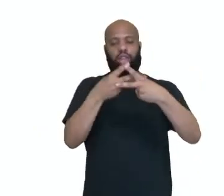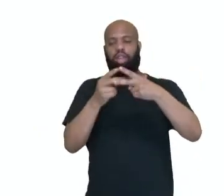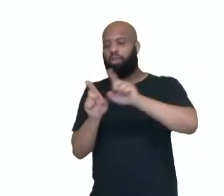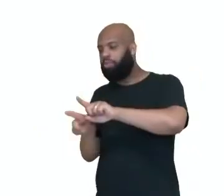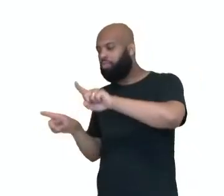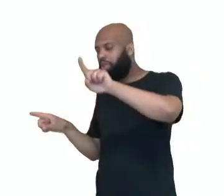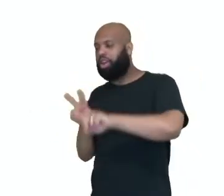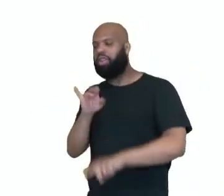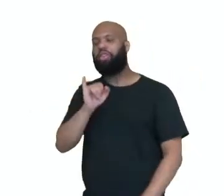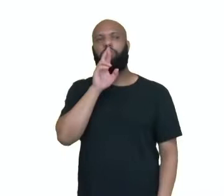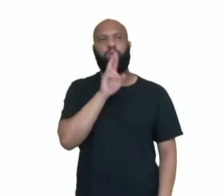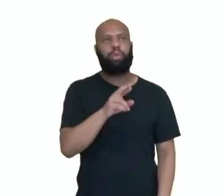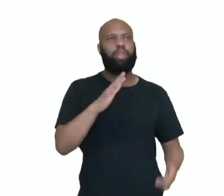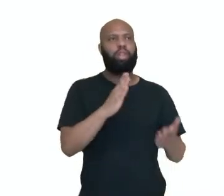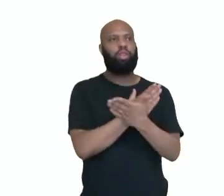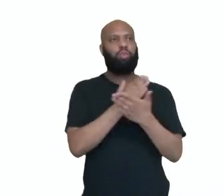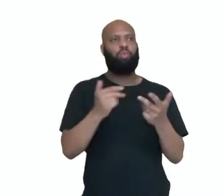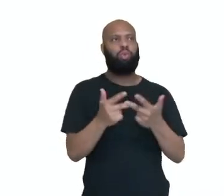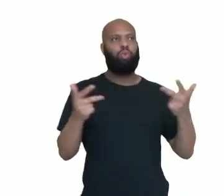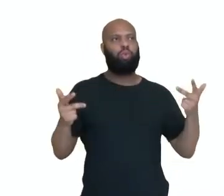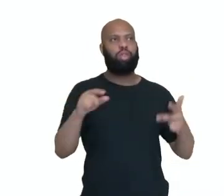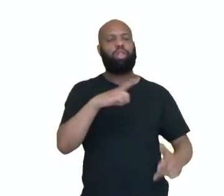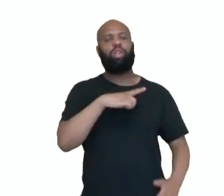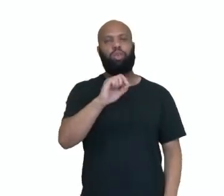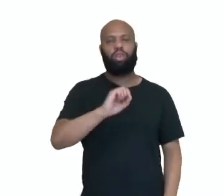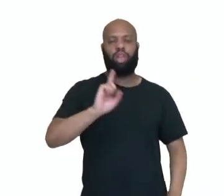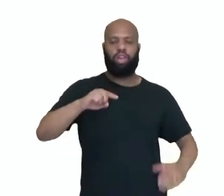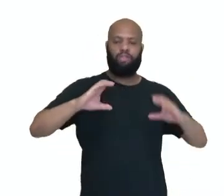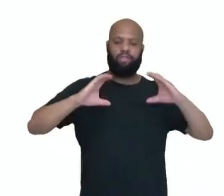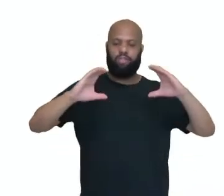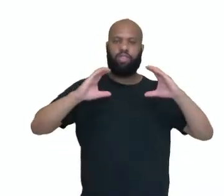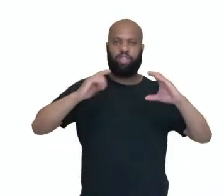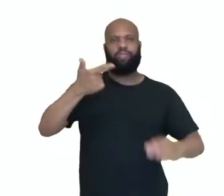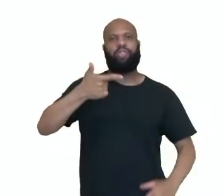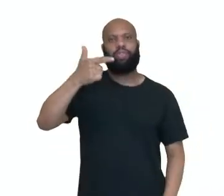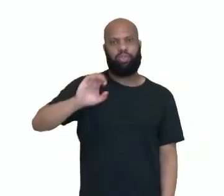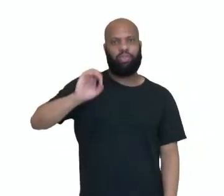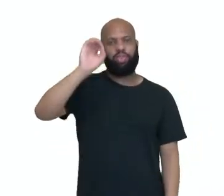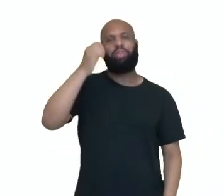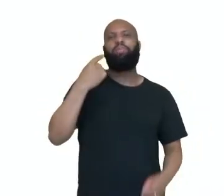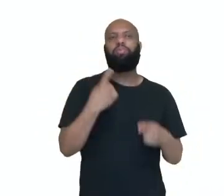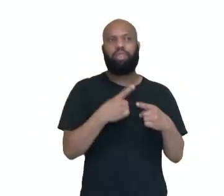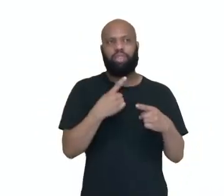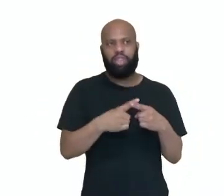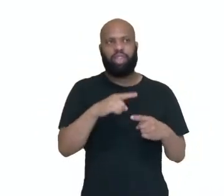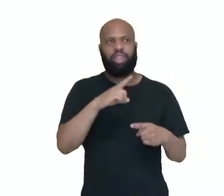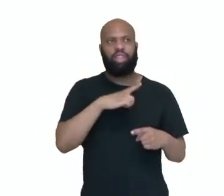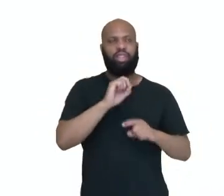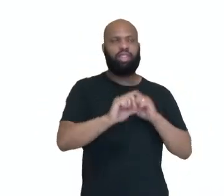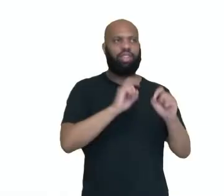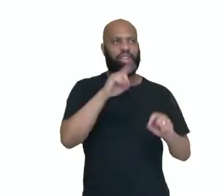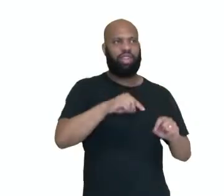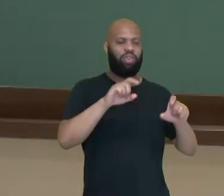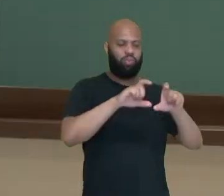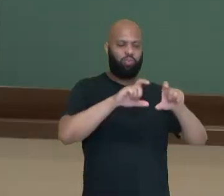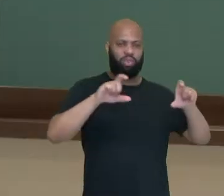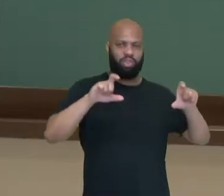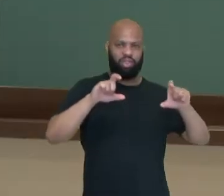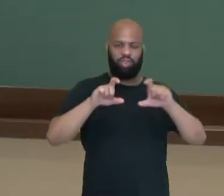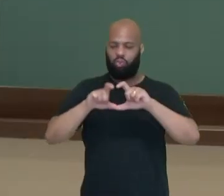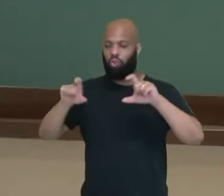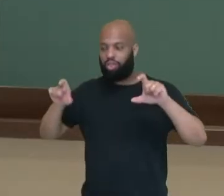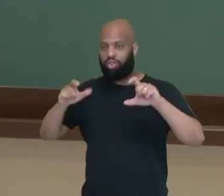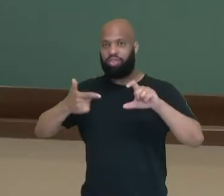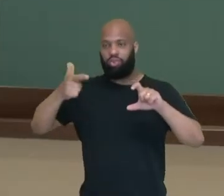para resolver algumas situações envolvendo função quadrática. Por quê? Porque a equação de segundo grau está aqui dentro. Então, nós